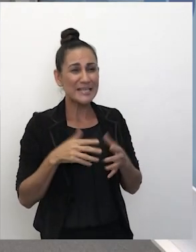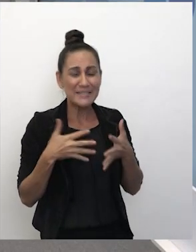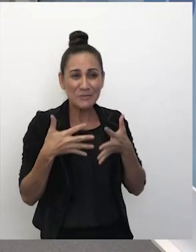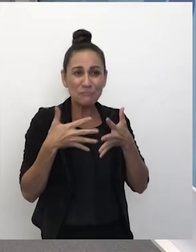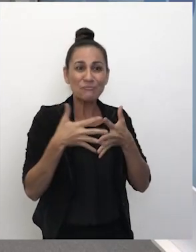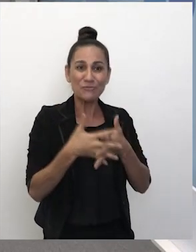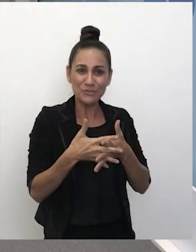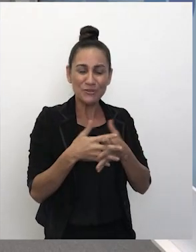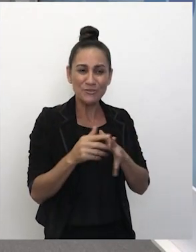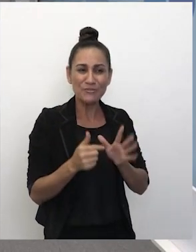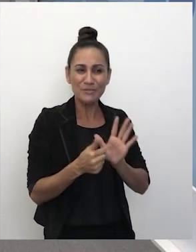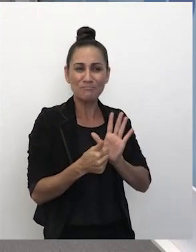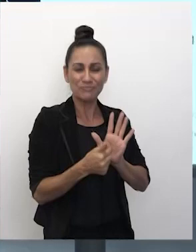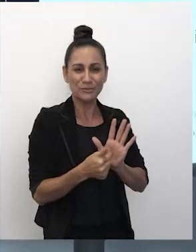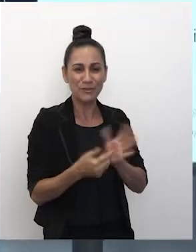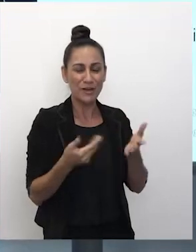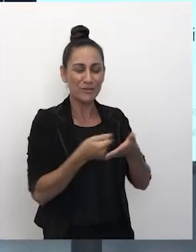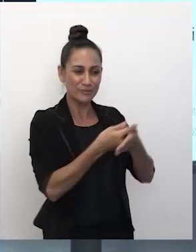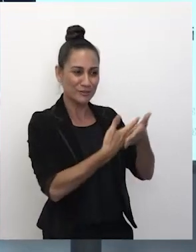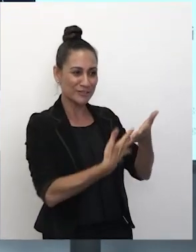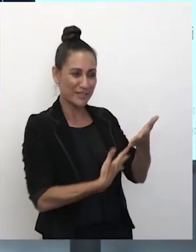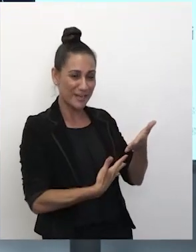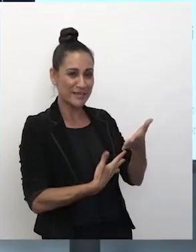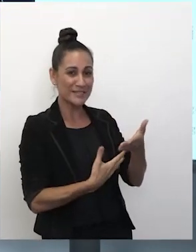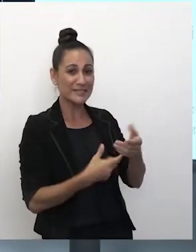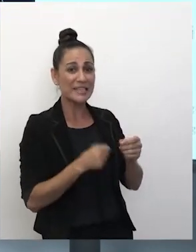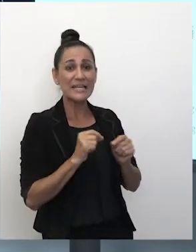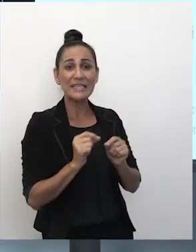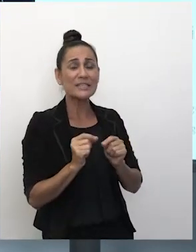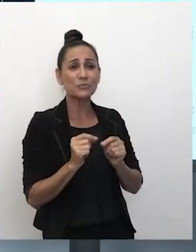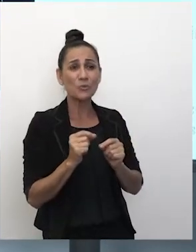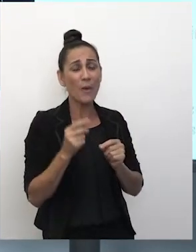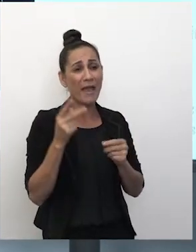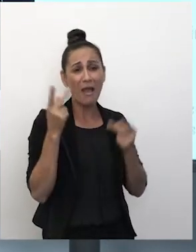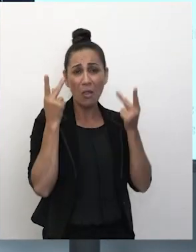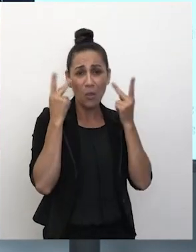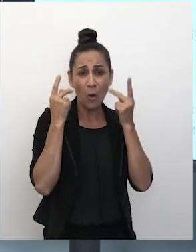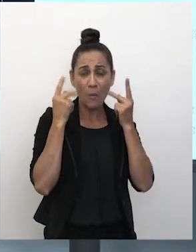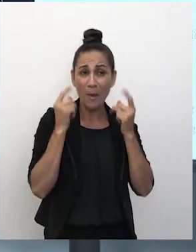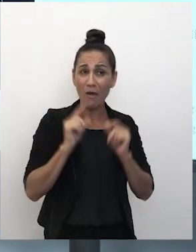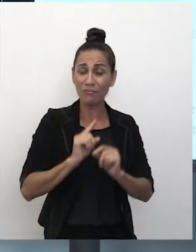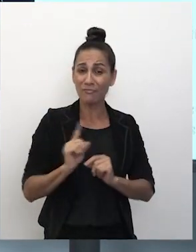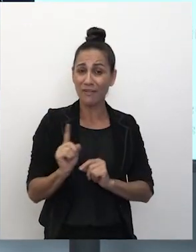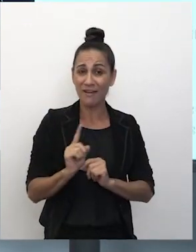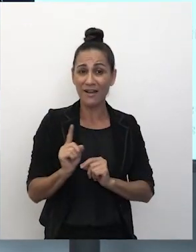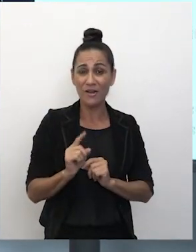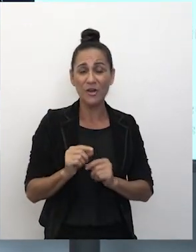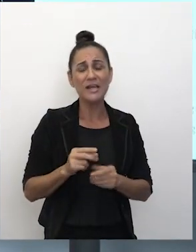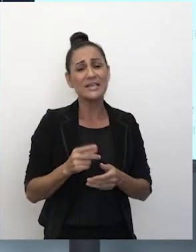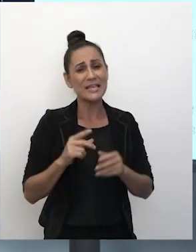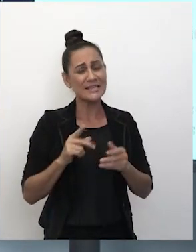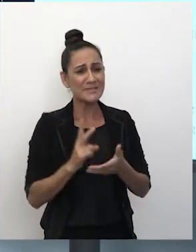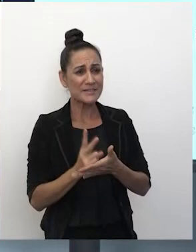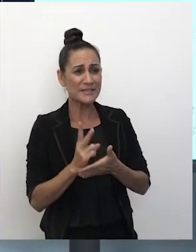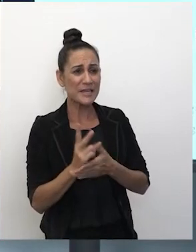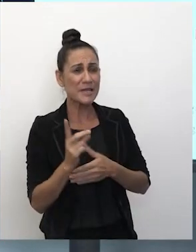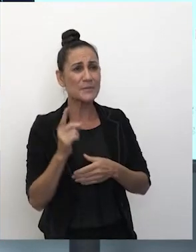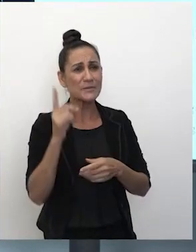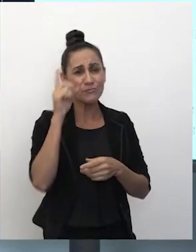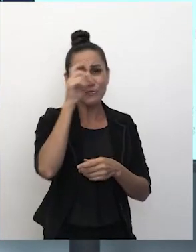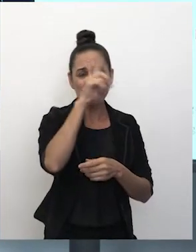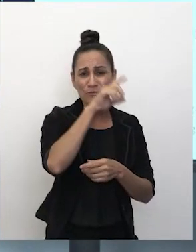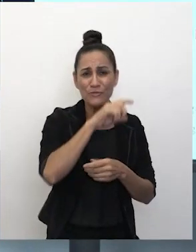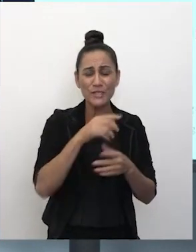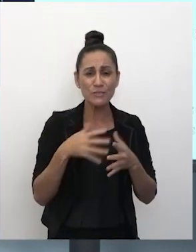enrosco que você apontou aí no nosso chat, ele não é incomum, né? Geralmente as pessoas têm dificuldade mesmo em puxar